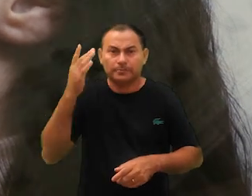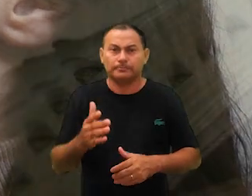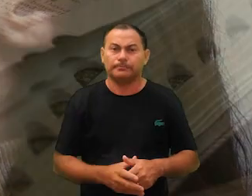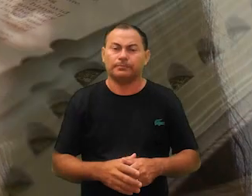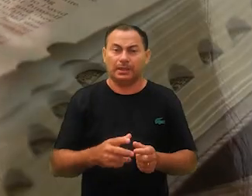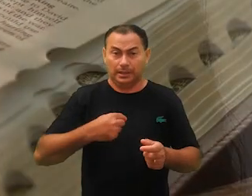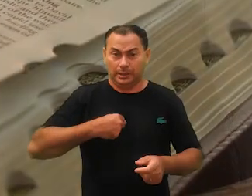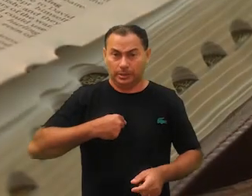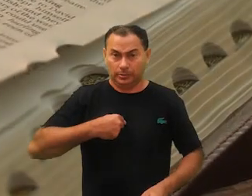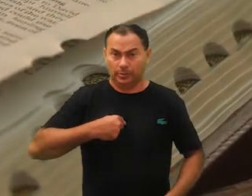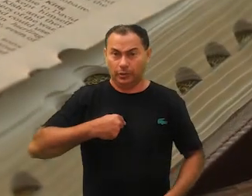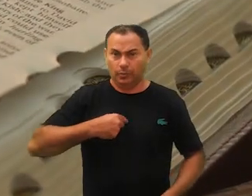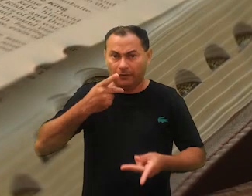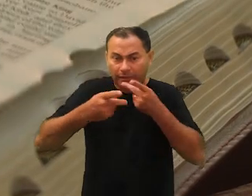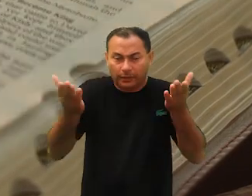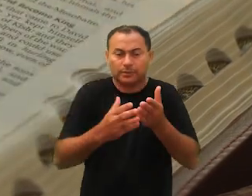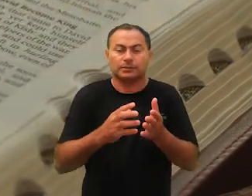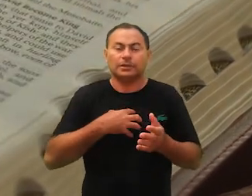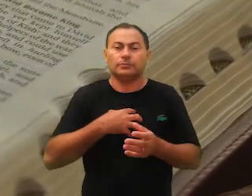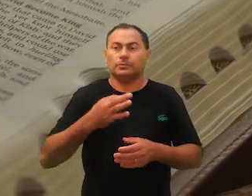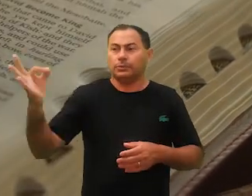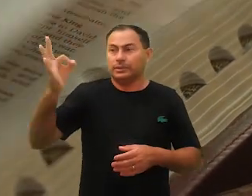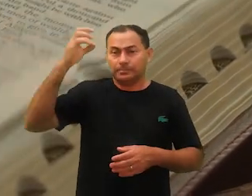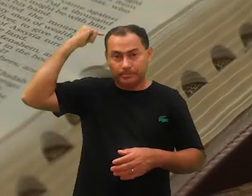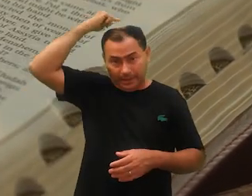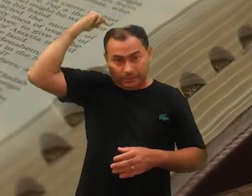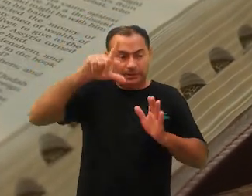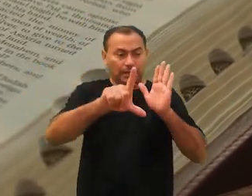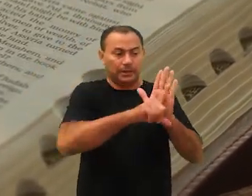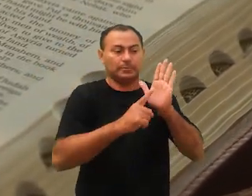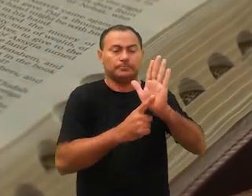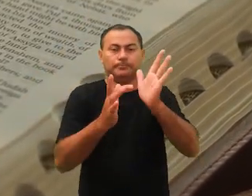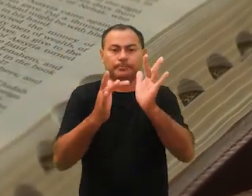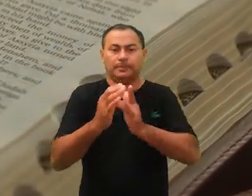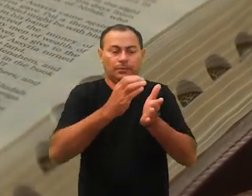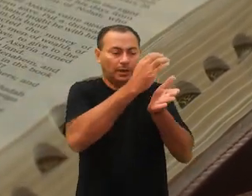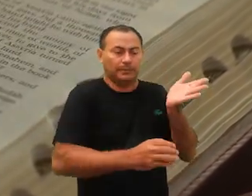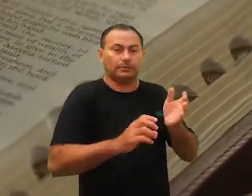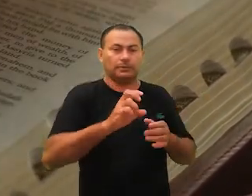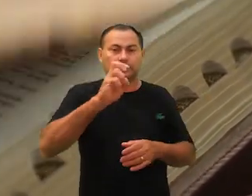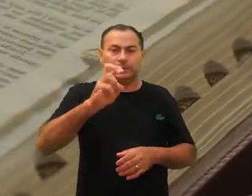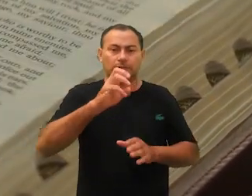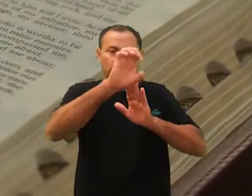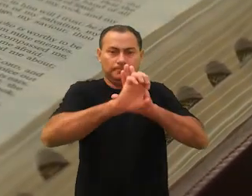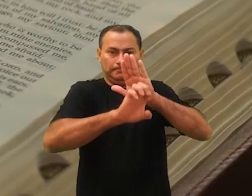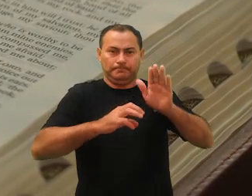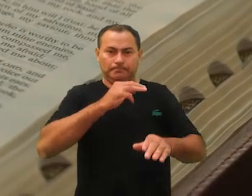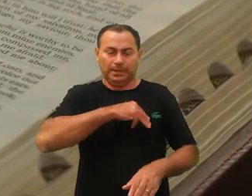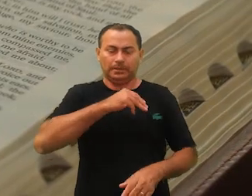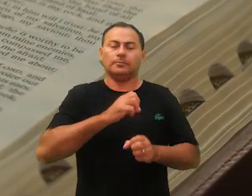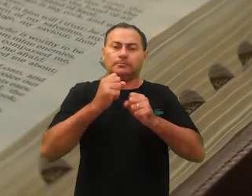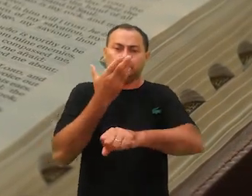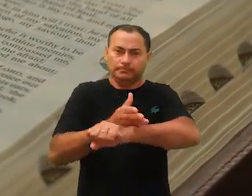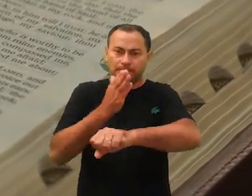elas? Vou dizer agora como acho que este princípio do espírito da lei, ilustrado por Jesus no capítulo 5 de Mateus, pode